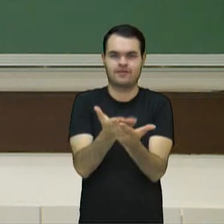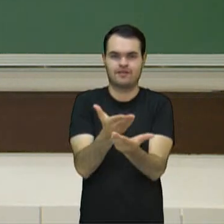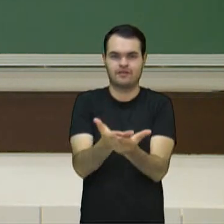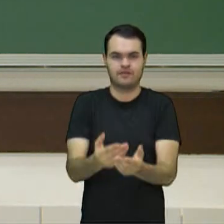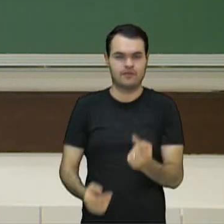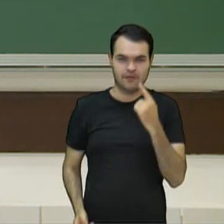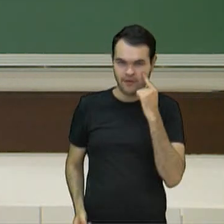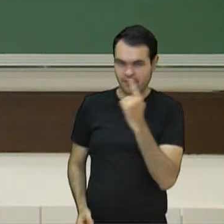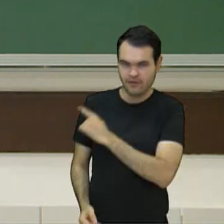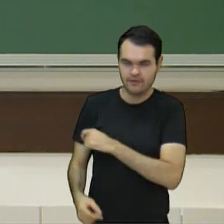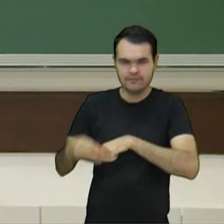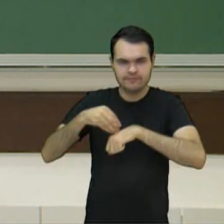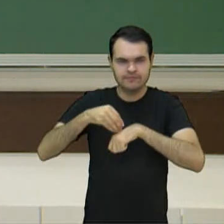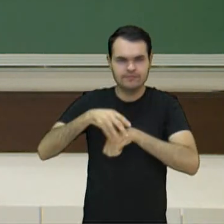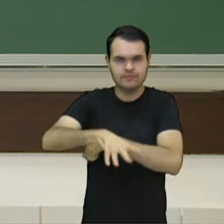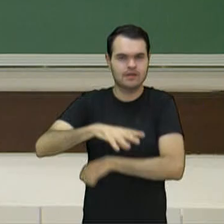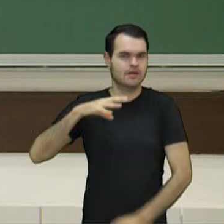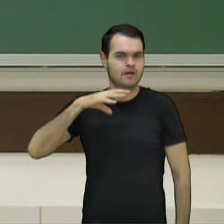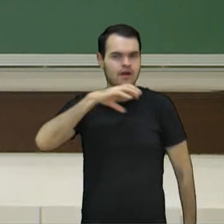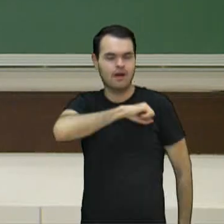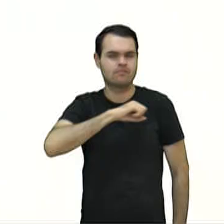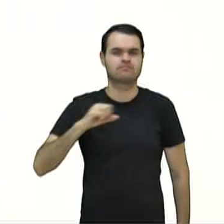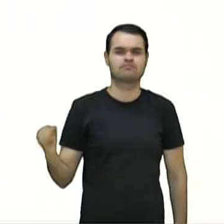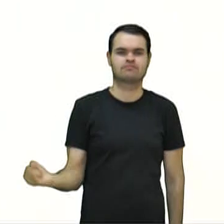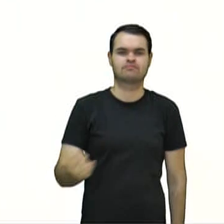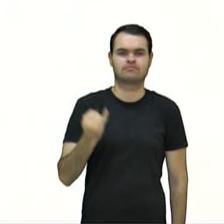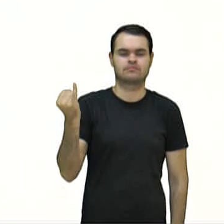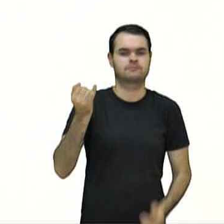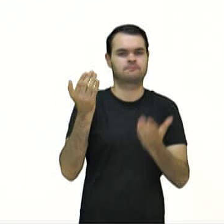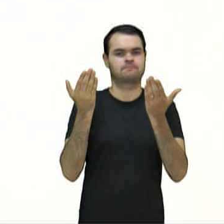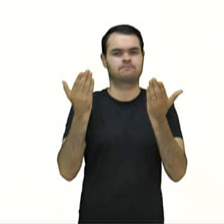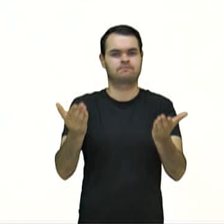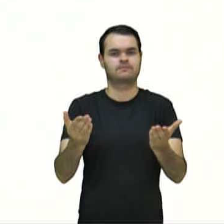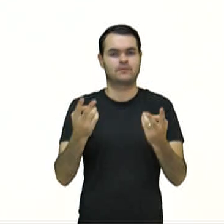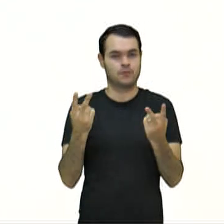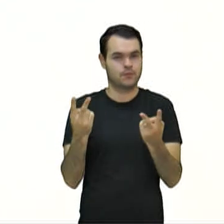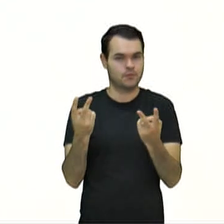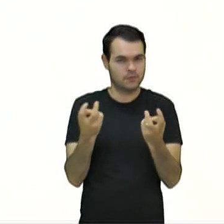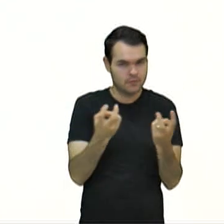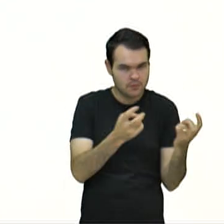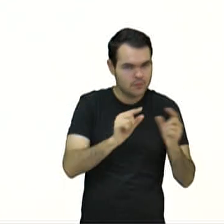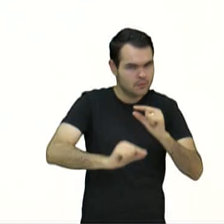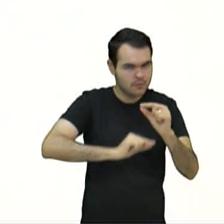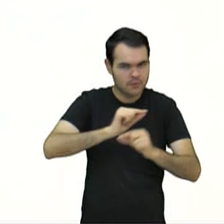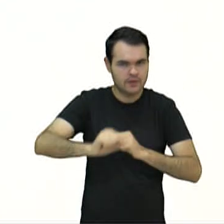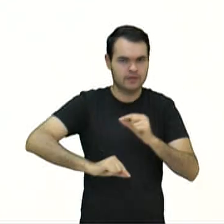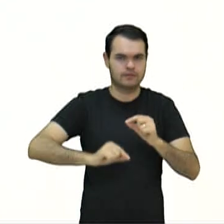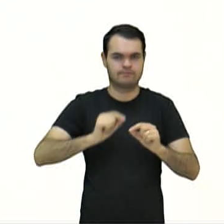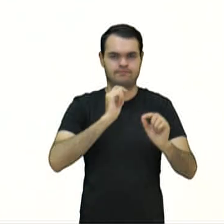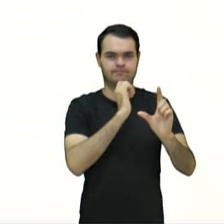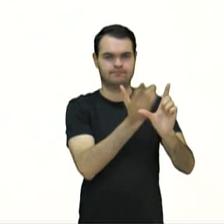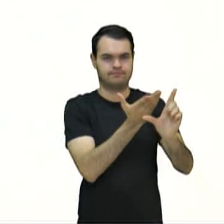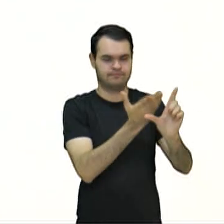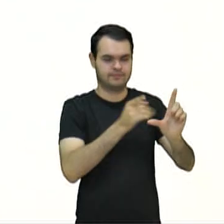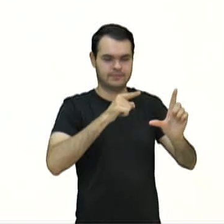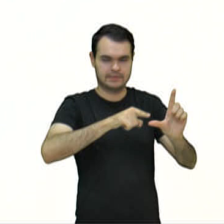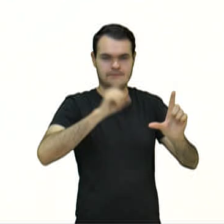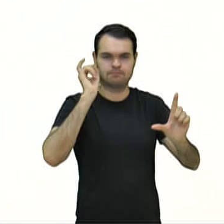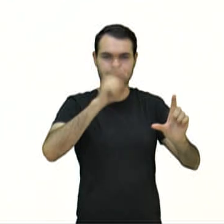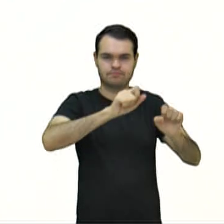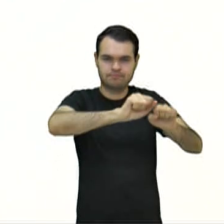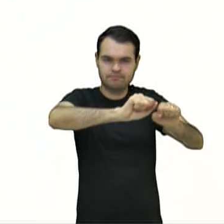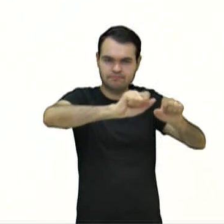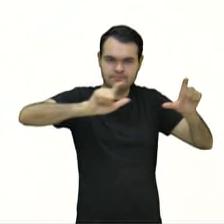só, pessoal, um recadinho rápido e importante para vocês. Observem as atividades que estão no Classroom, porque elas vão computar